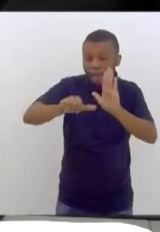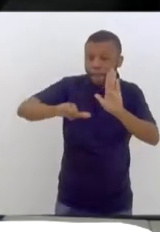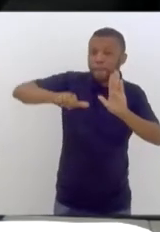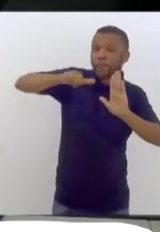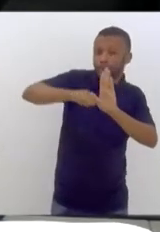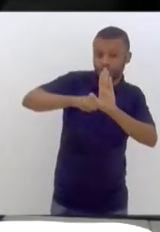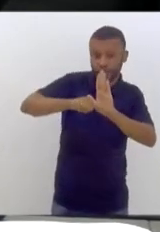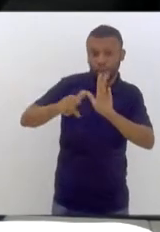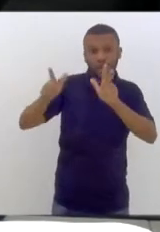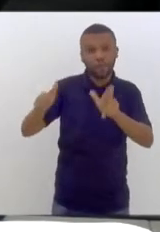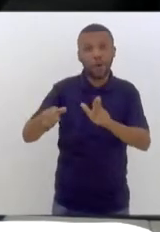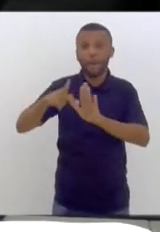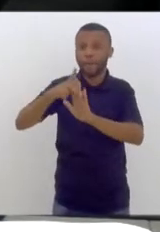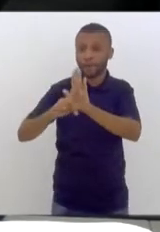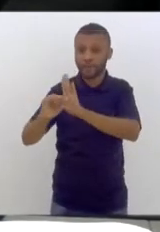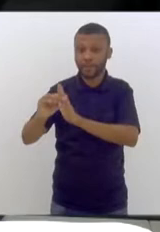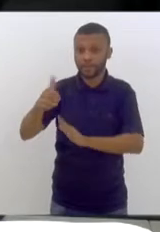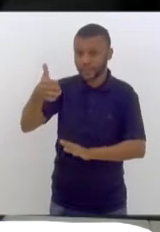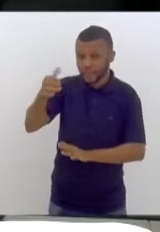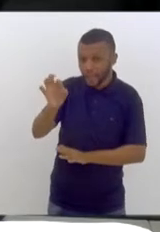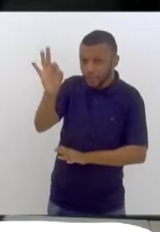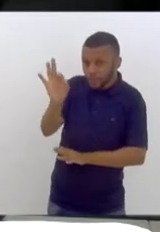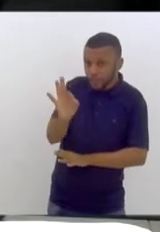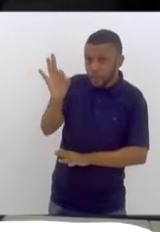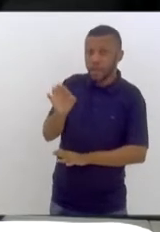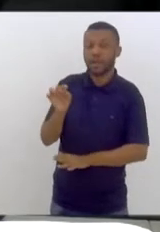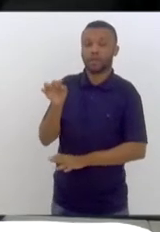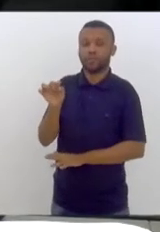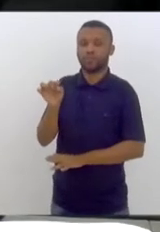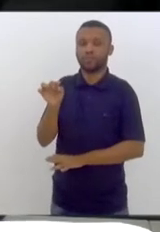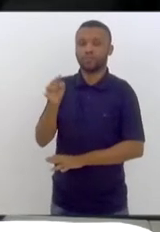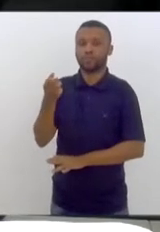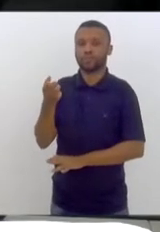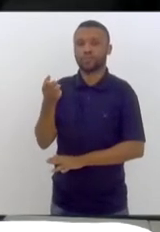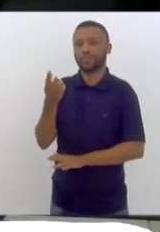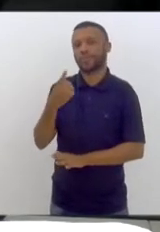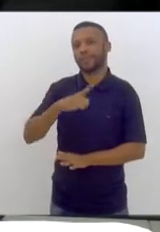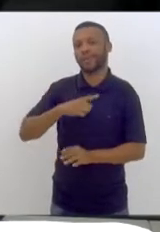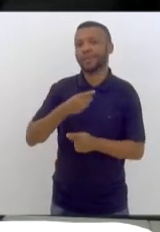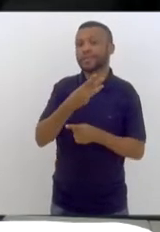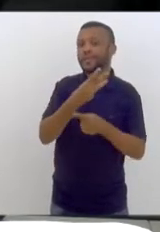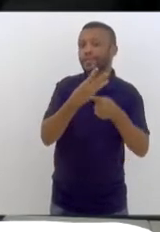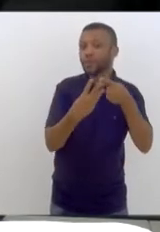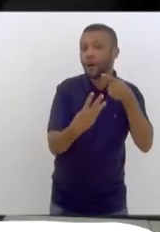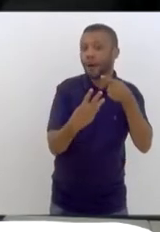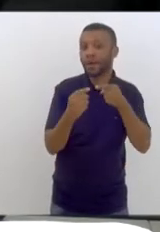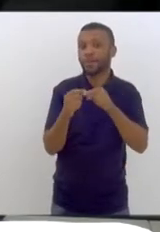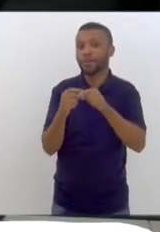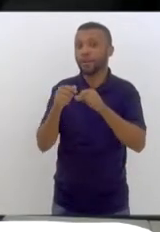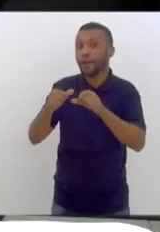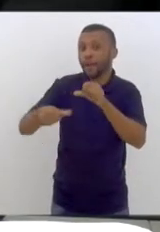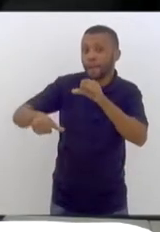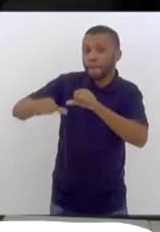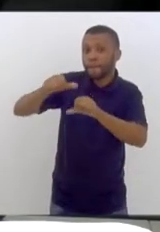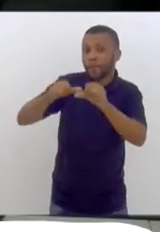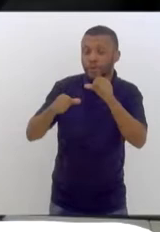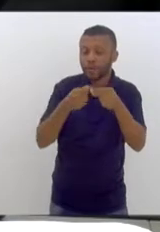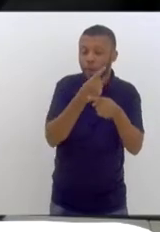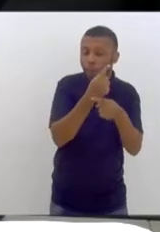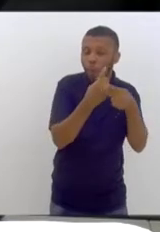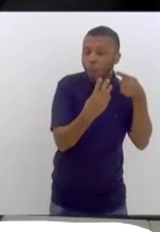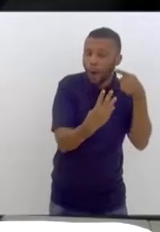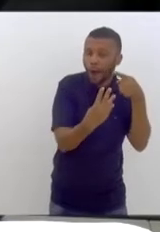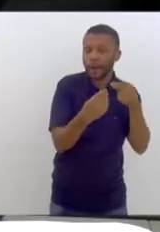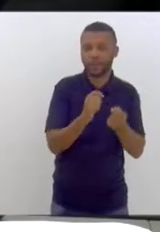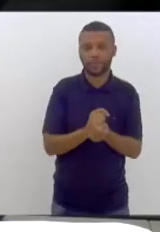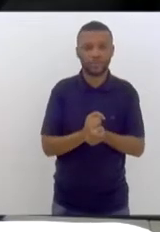lei, de 10 pontos percentuais saem dos 3 quartos e vão para o que era antes 1 quarto, né, na